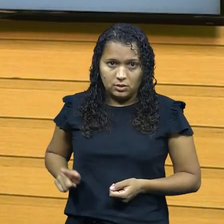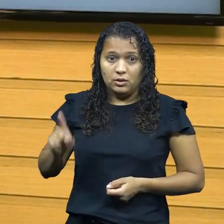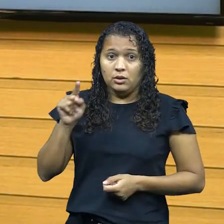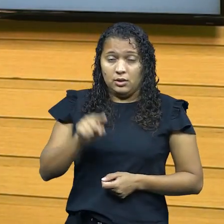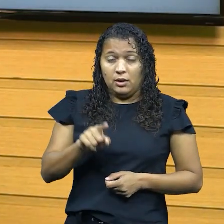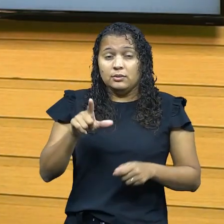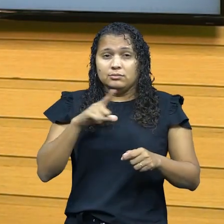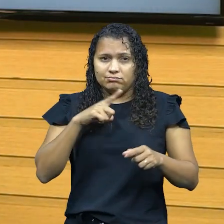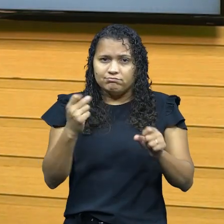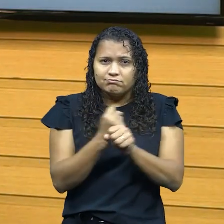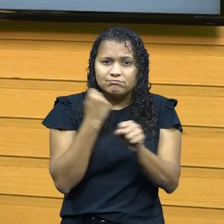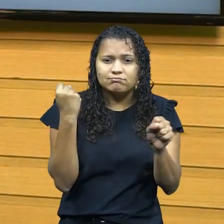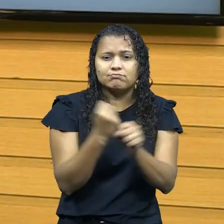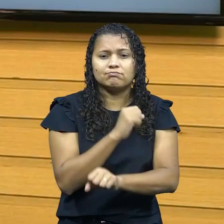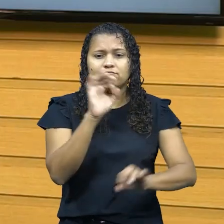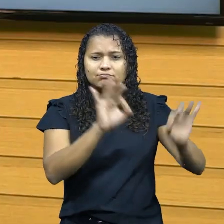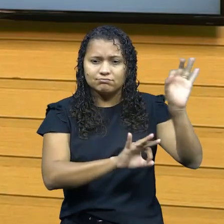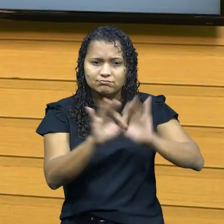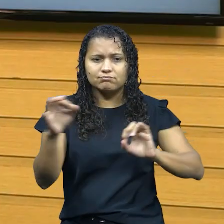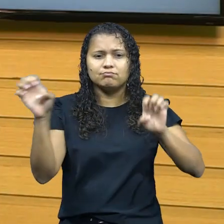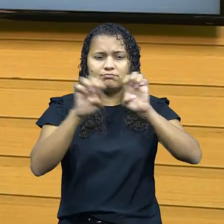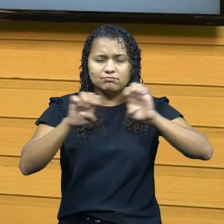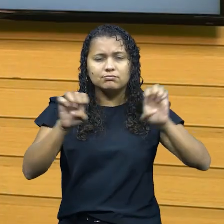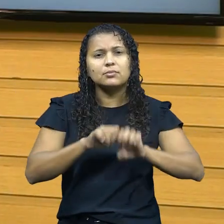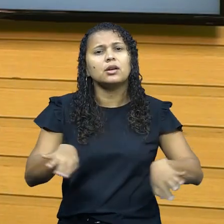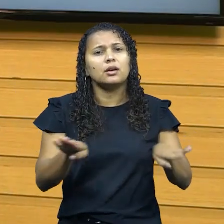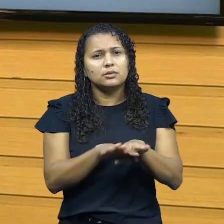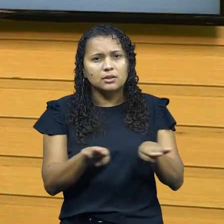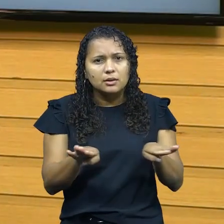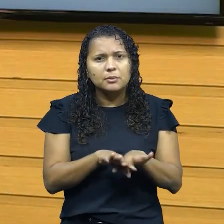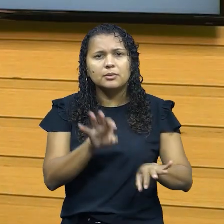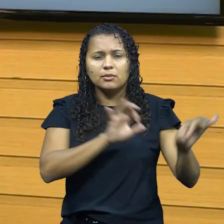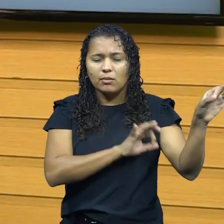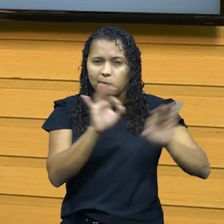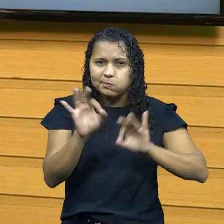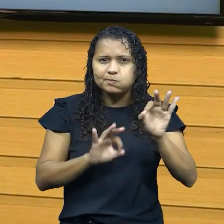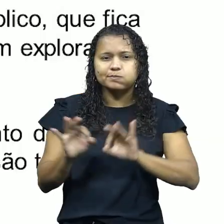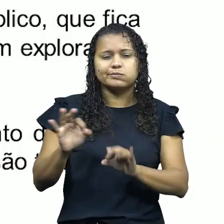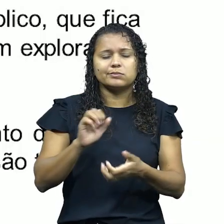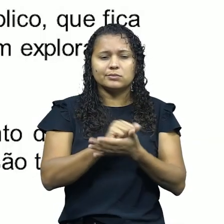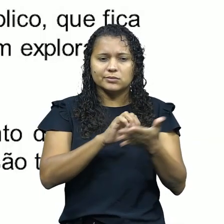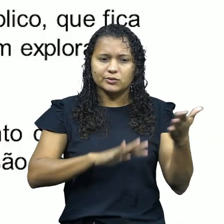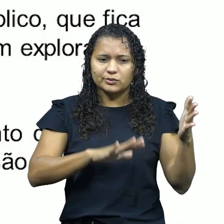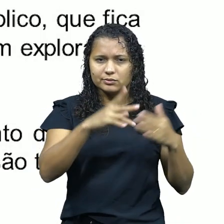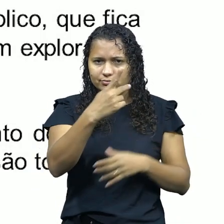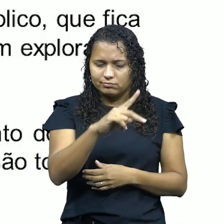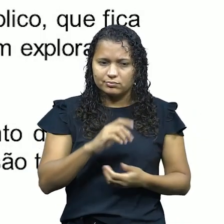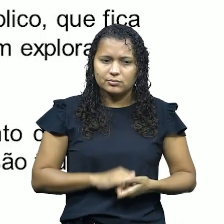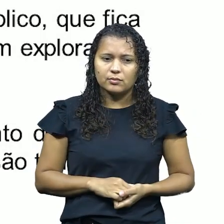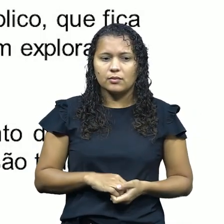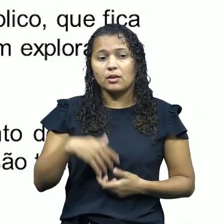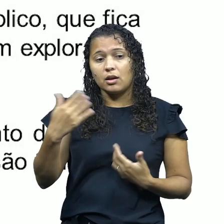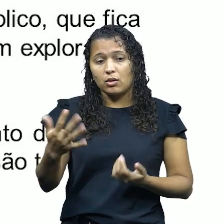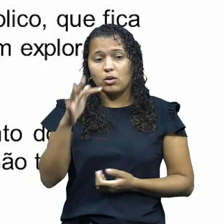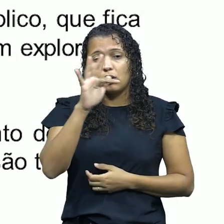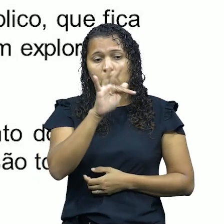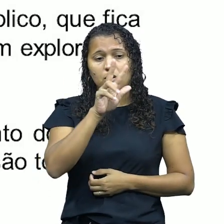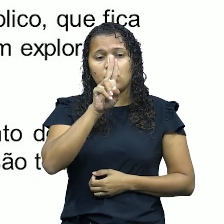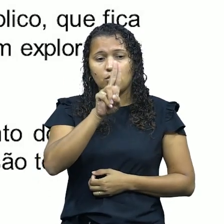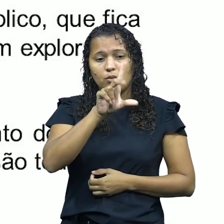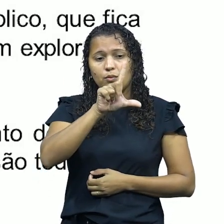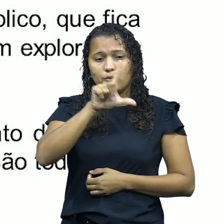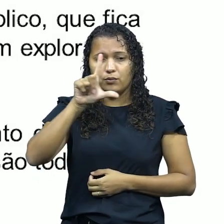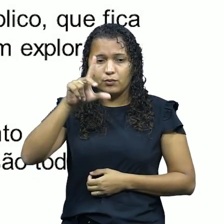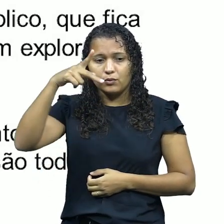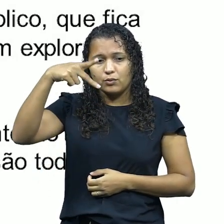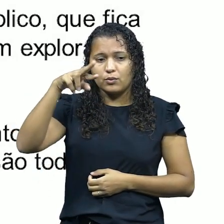ele, além de construir as infraestruturas e superestruturas, ele também opera as atividades. No Full Privatized Port,